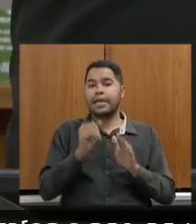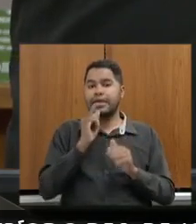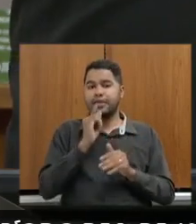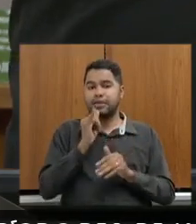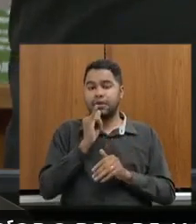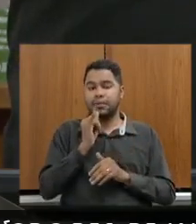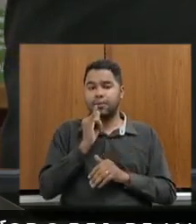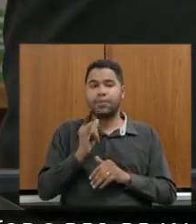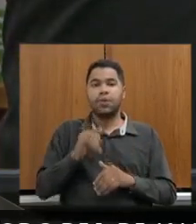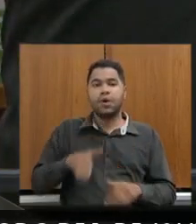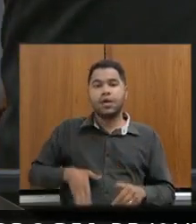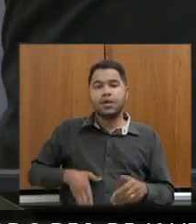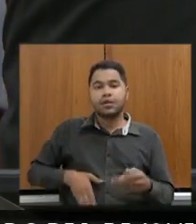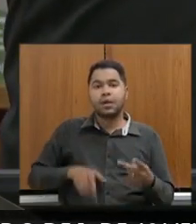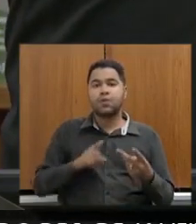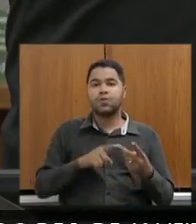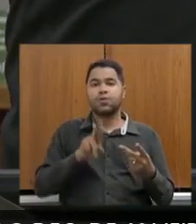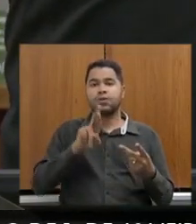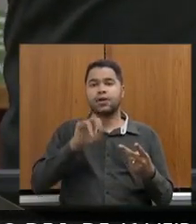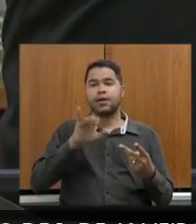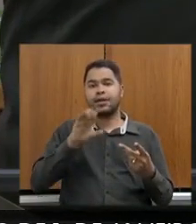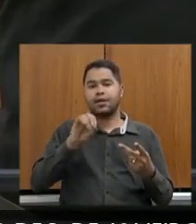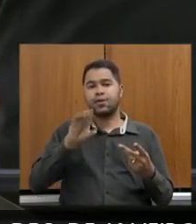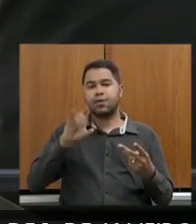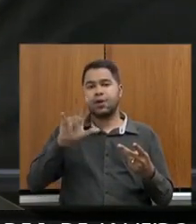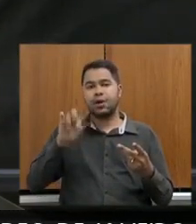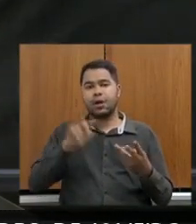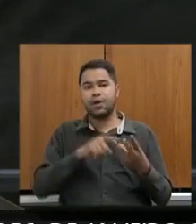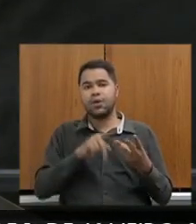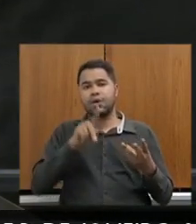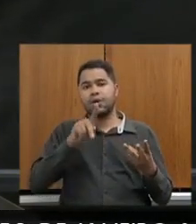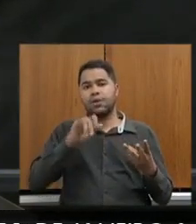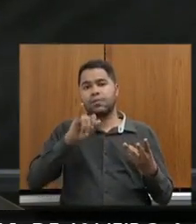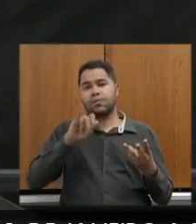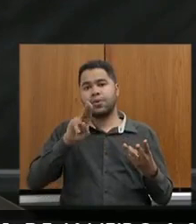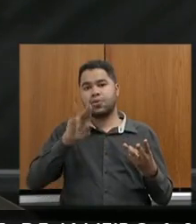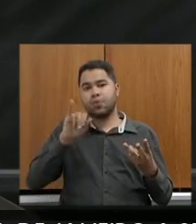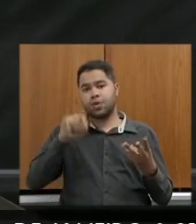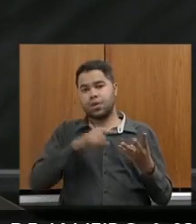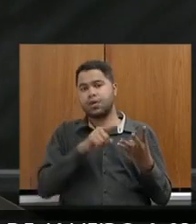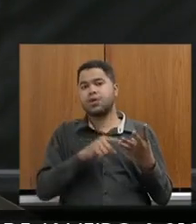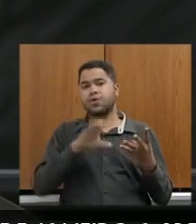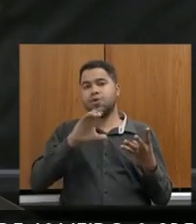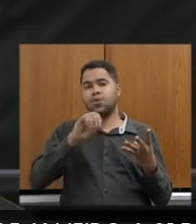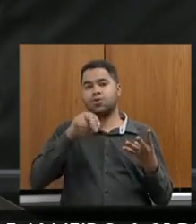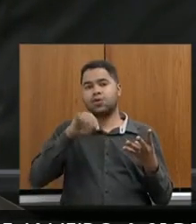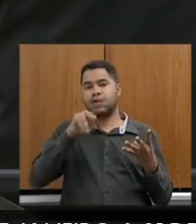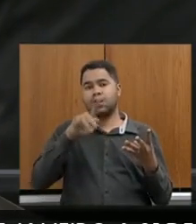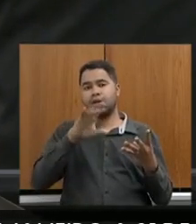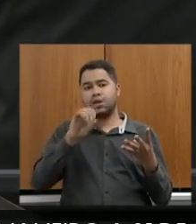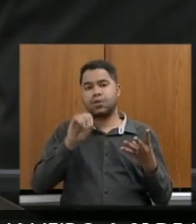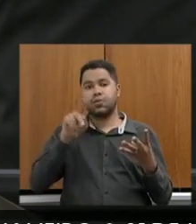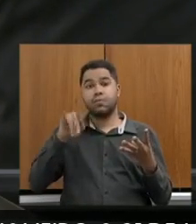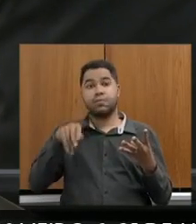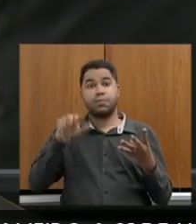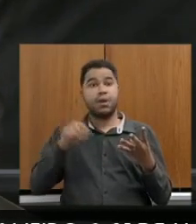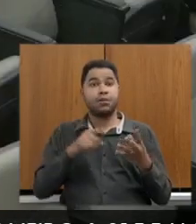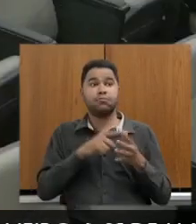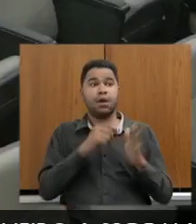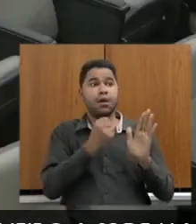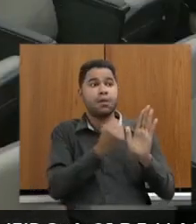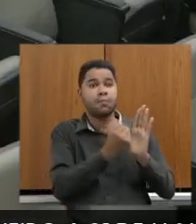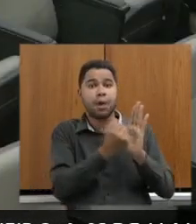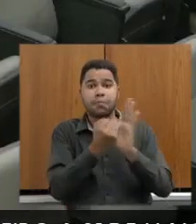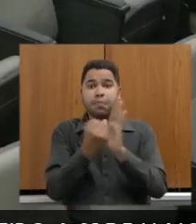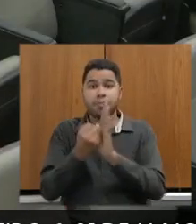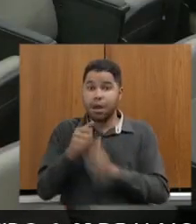estamos em Carmo do Rio Claro estamos em Piumhi estamos em Conselheiro Pena estamos em comarcas